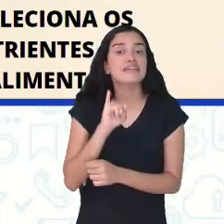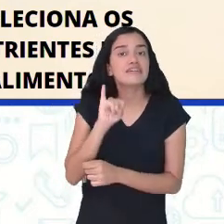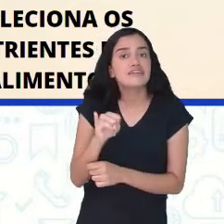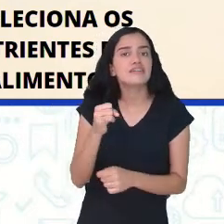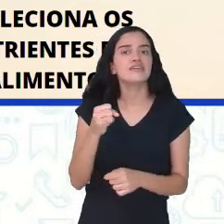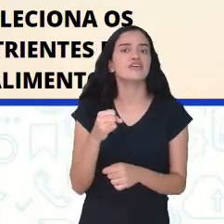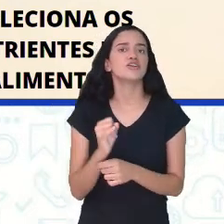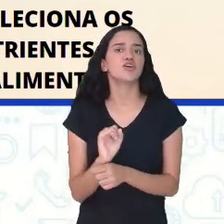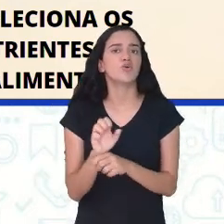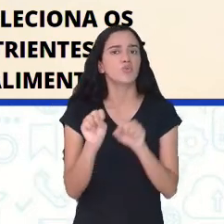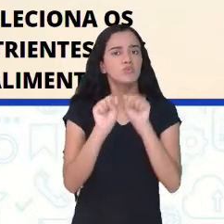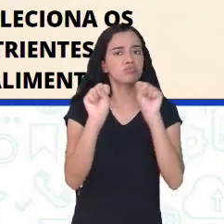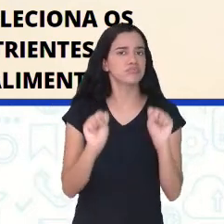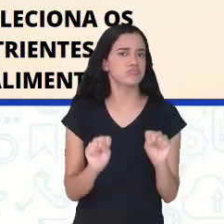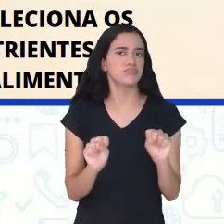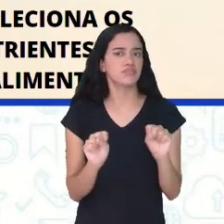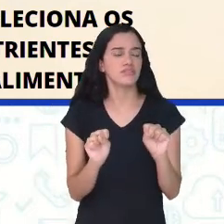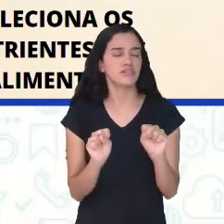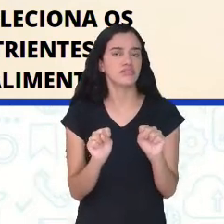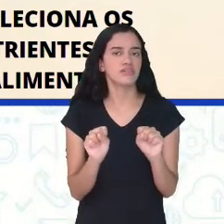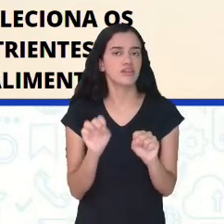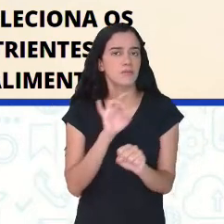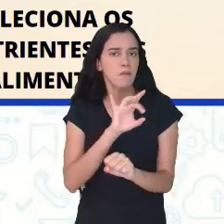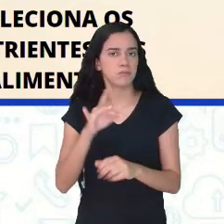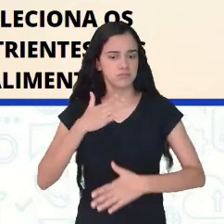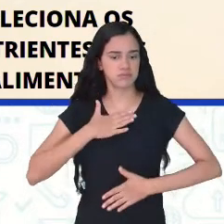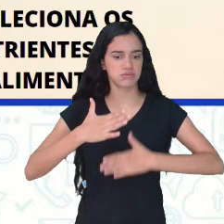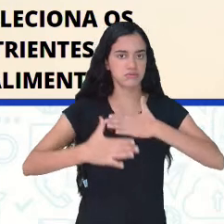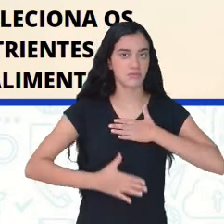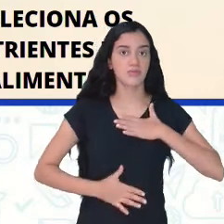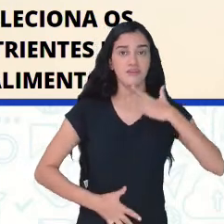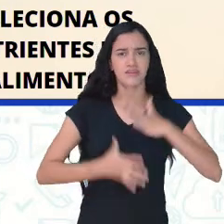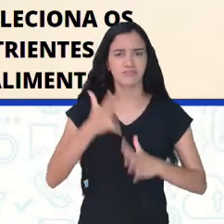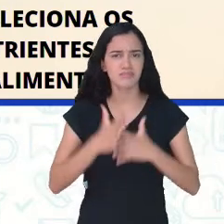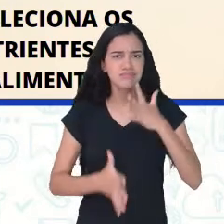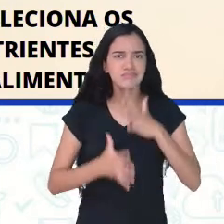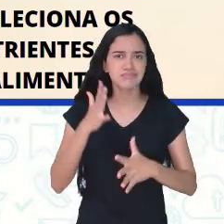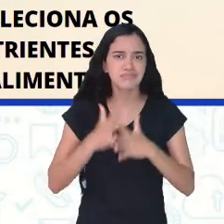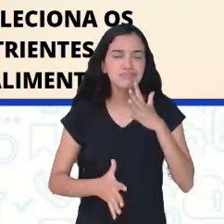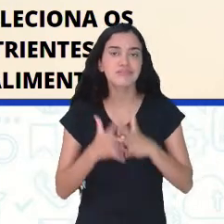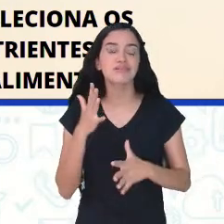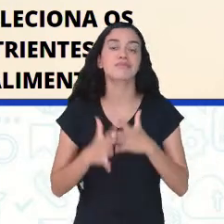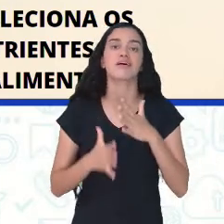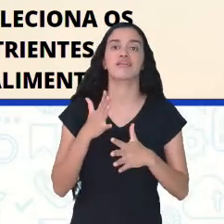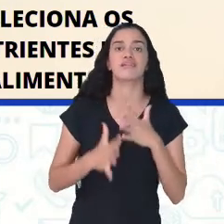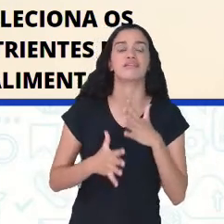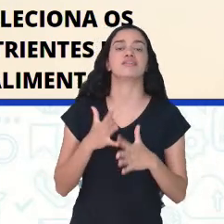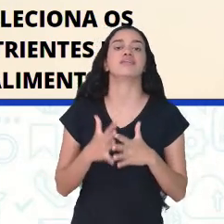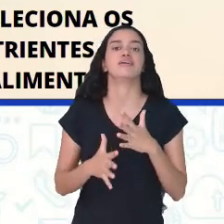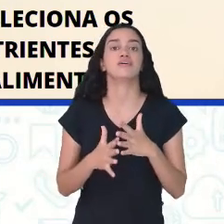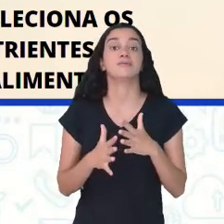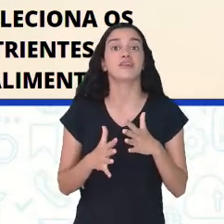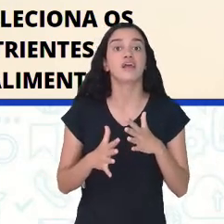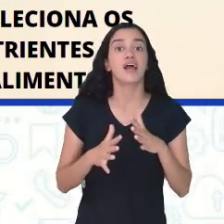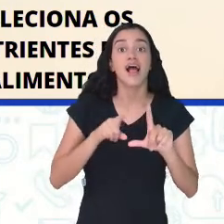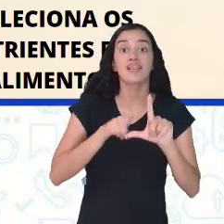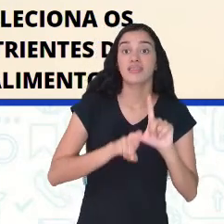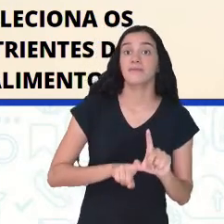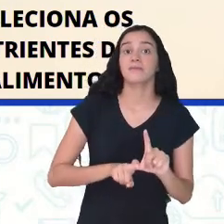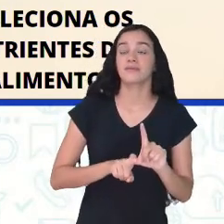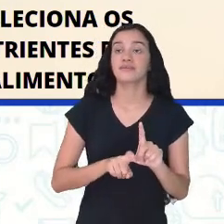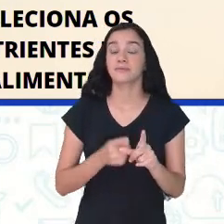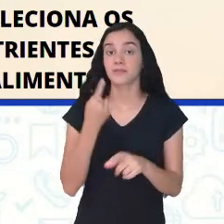sistemas não realiza bem o seu trabalho, vai atrapalhar o outro sistema que depende. Vejam